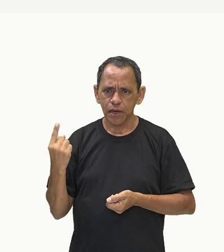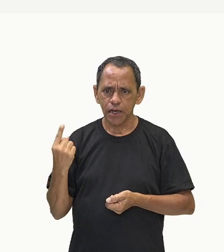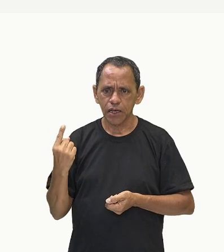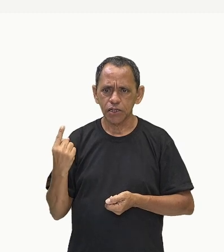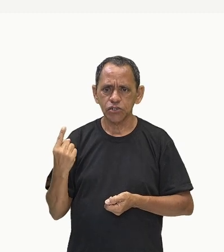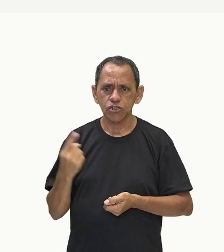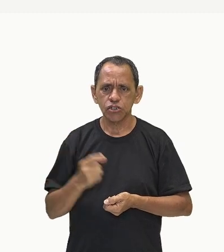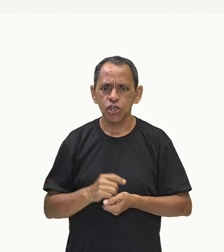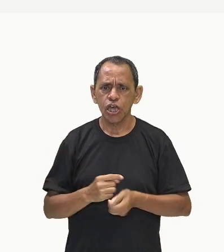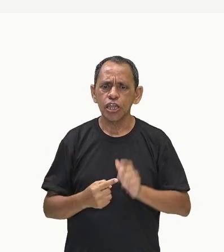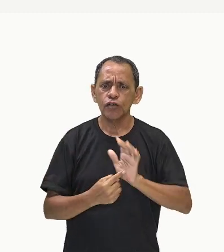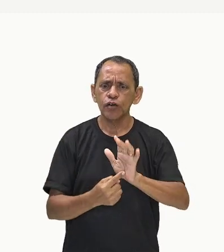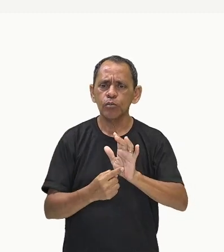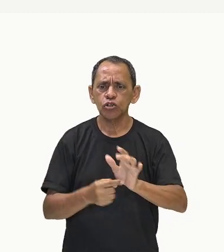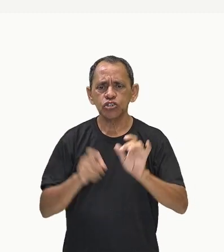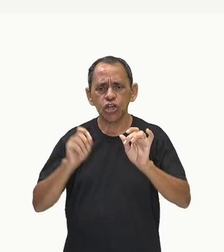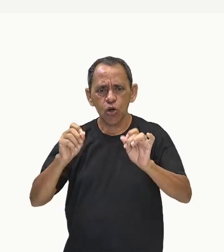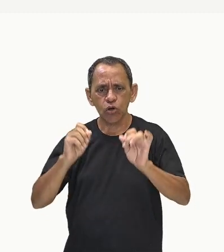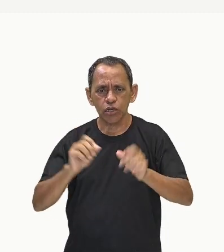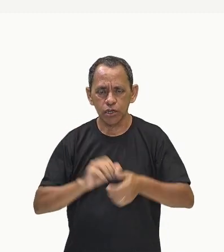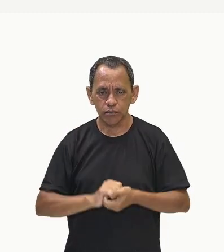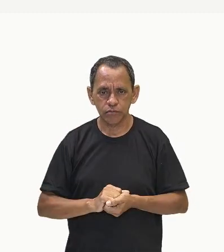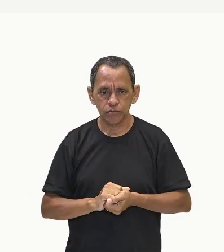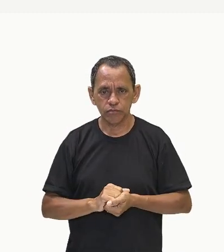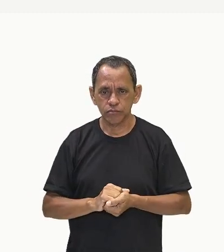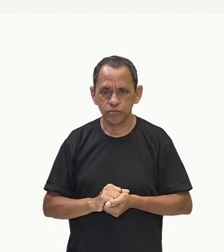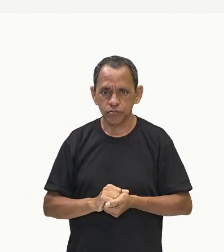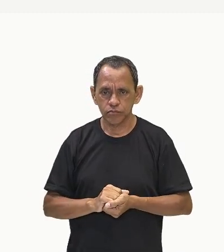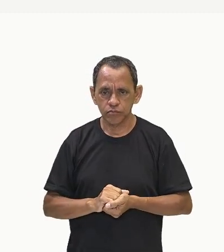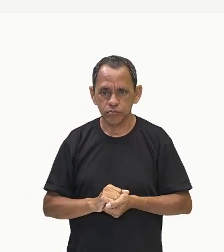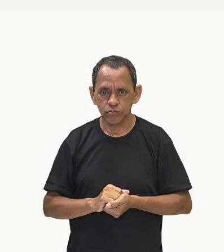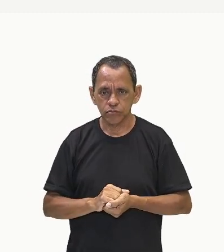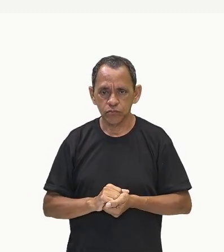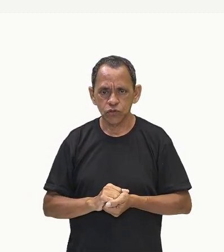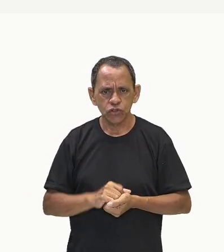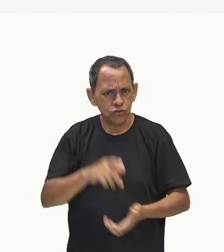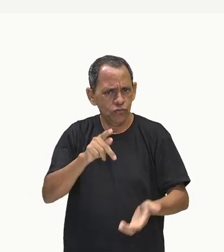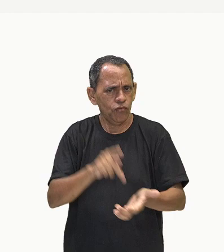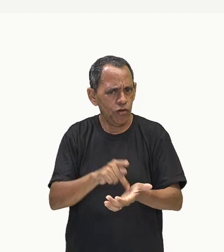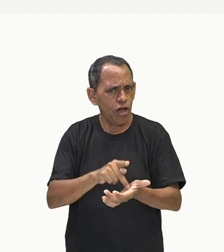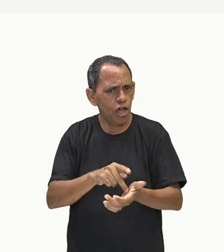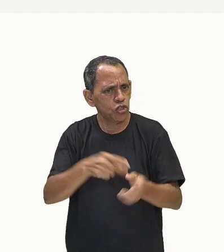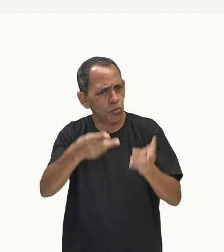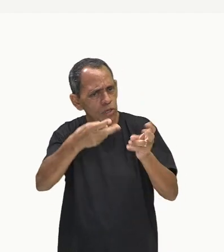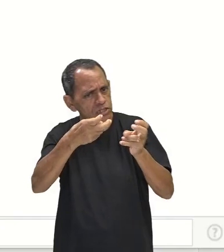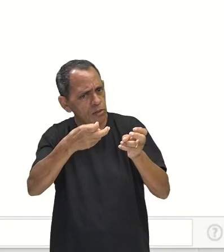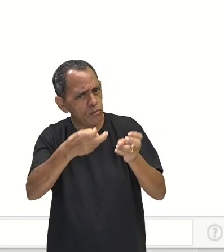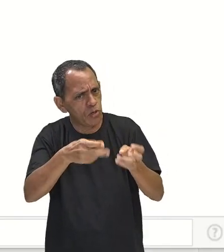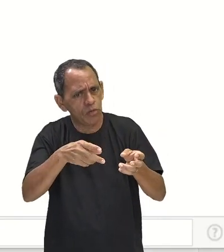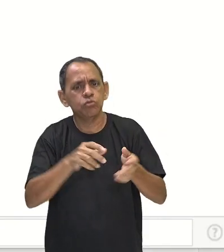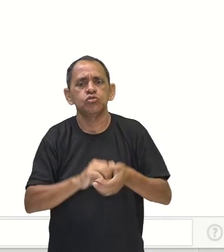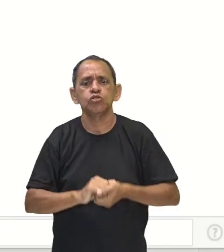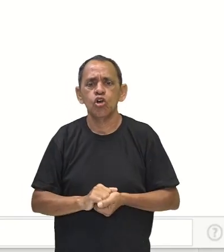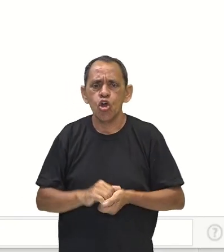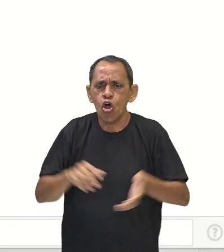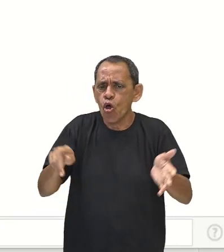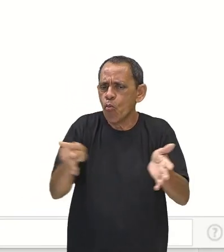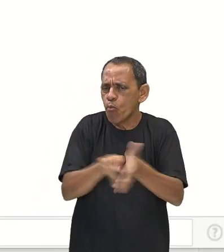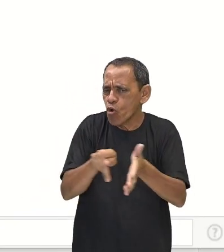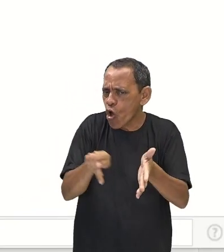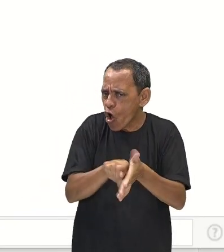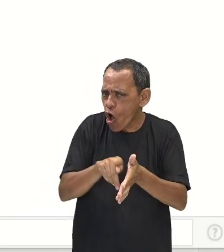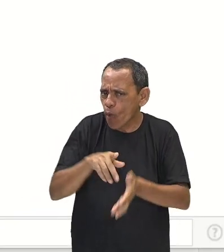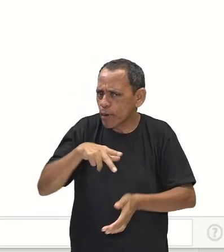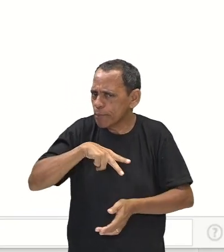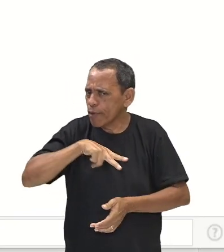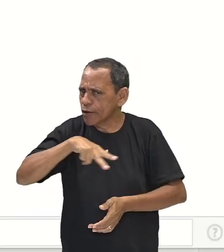Olha só. De cara a gente observa que ele também possui uma particularidade ímpar. Que particularidade